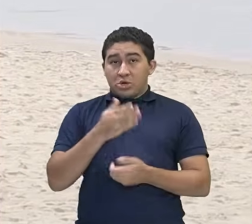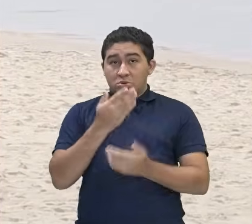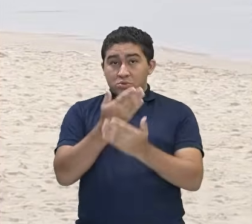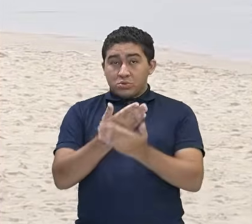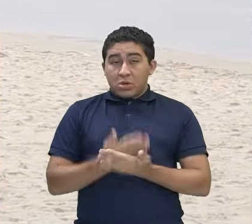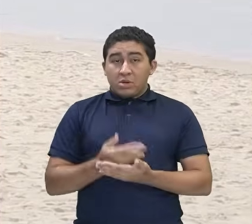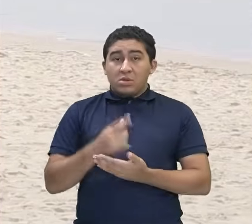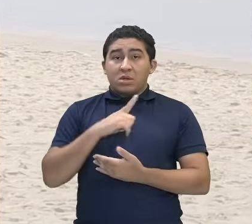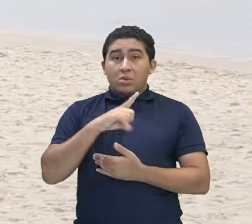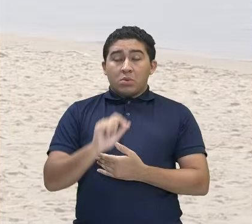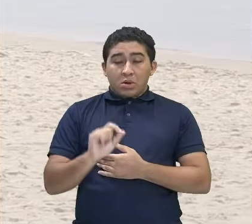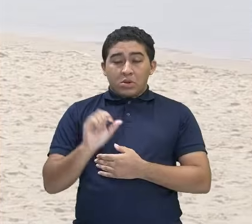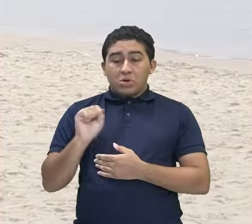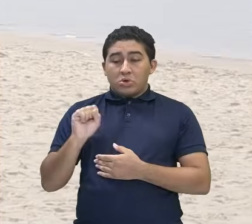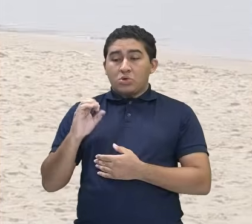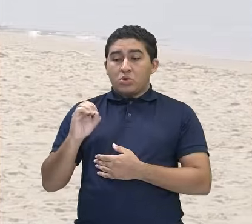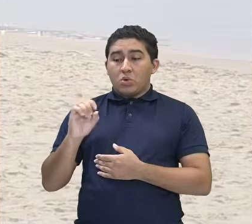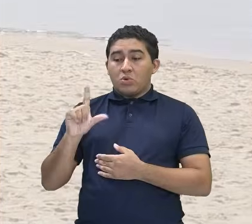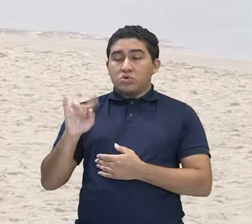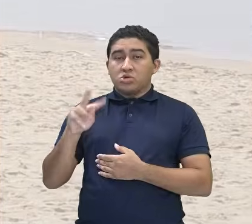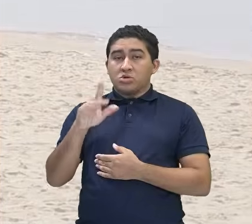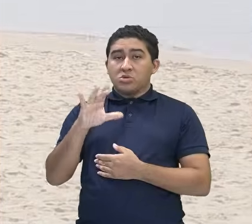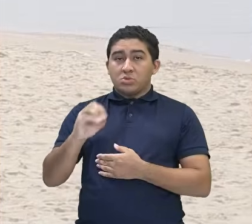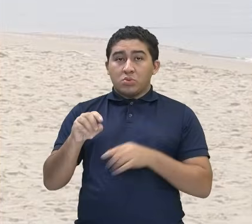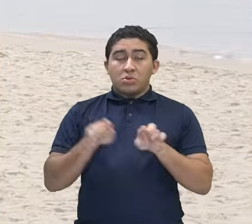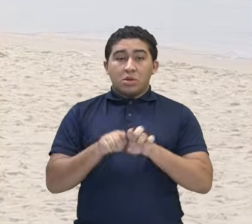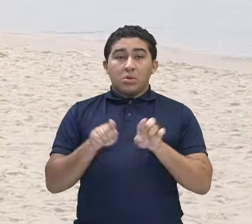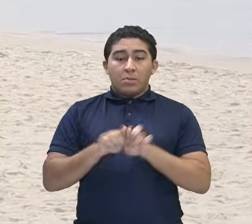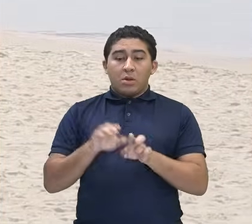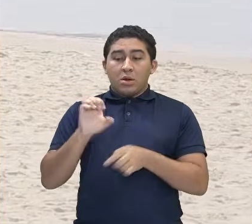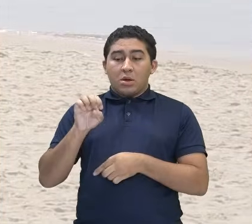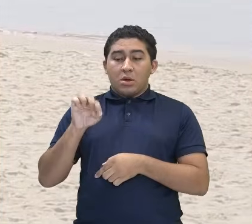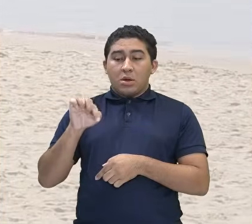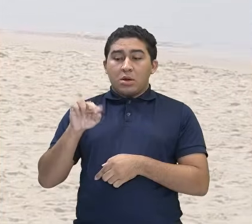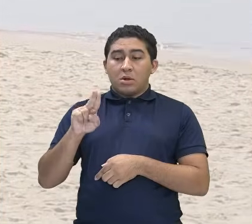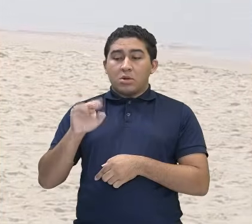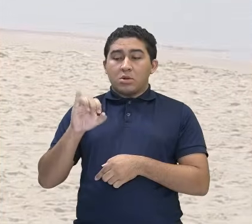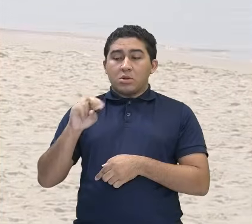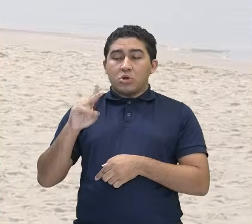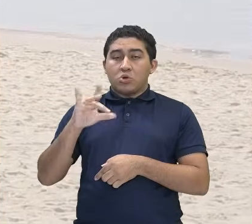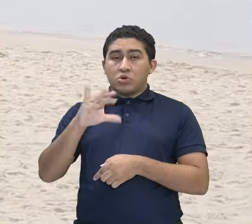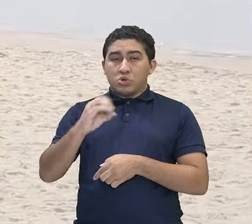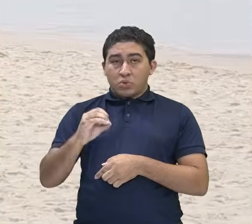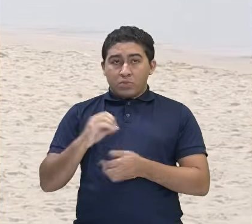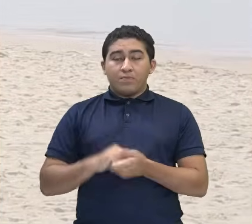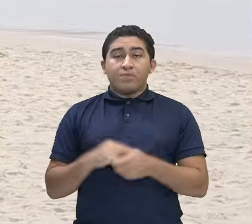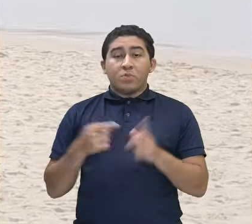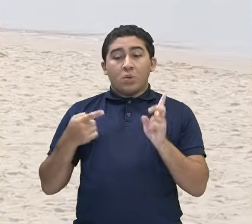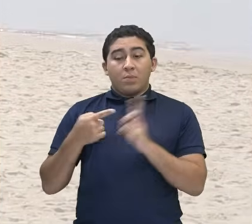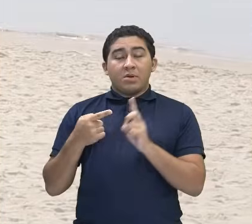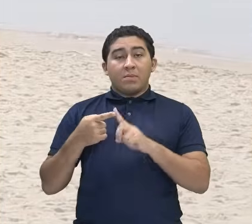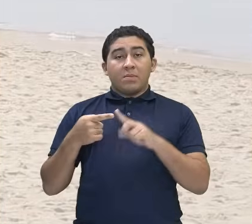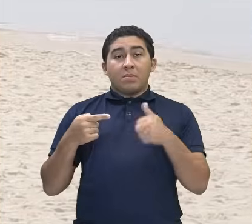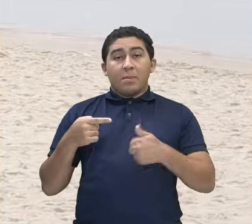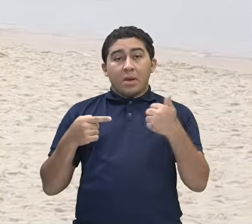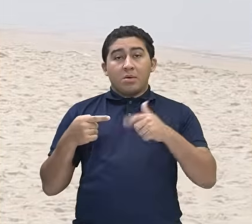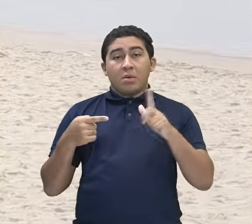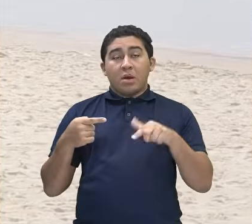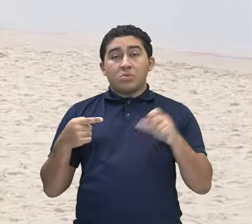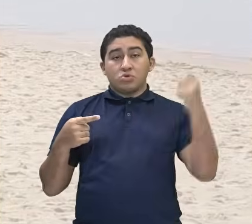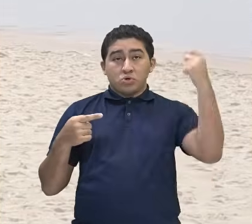existe o solstício e o equinócio, tá? O solstício, o nome já fala,